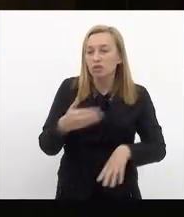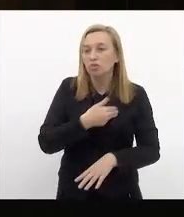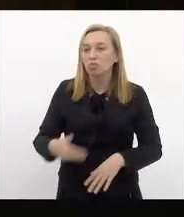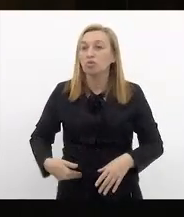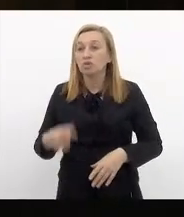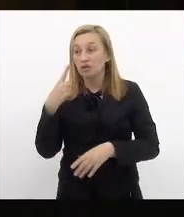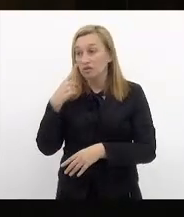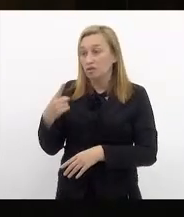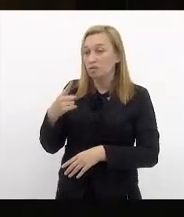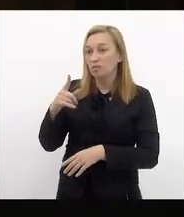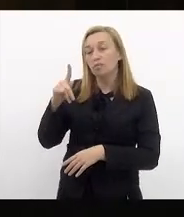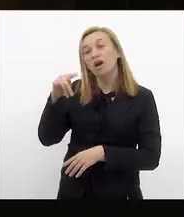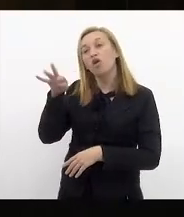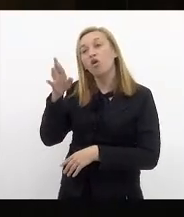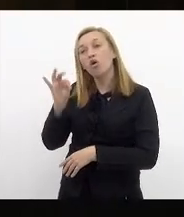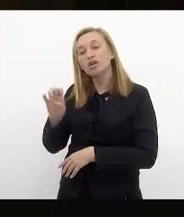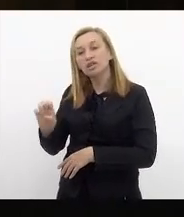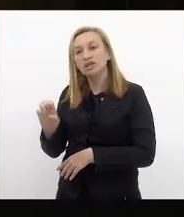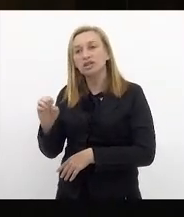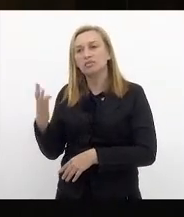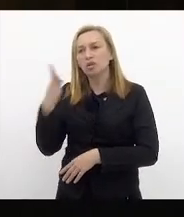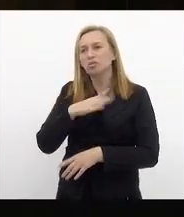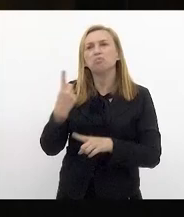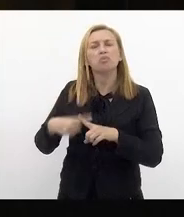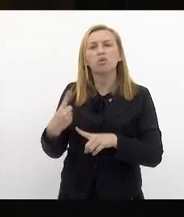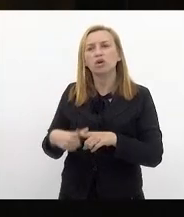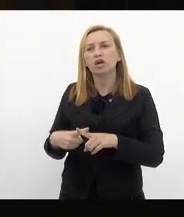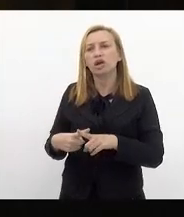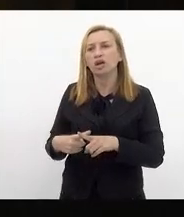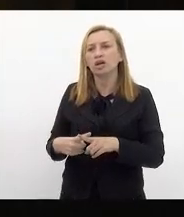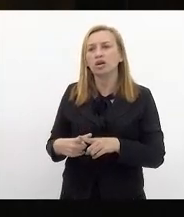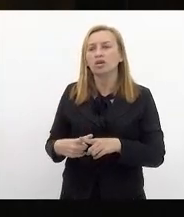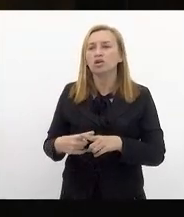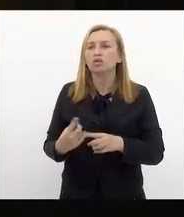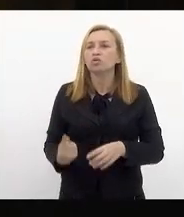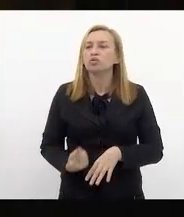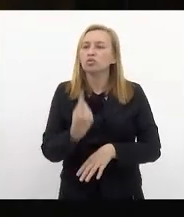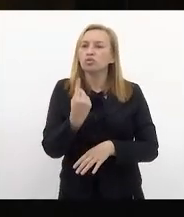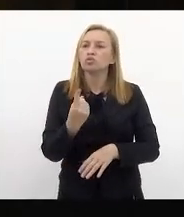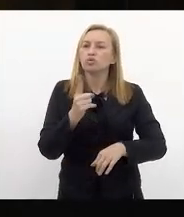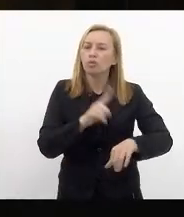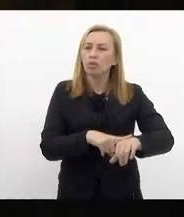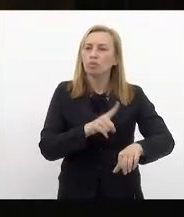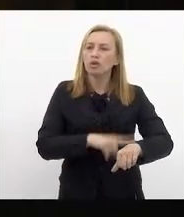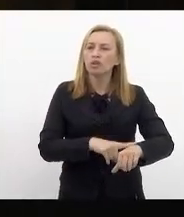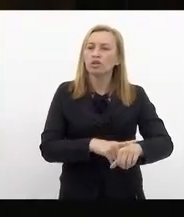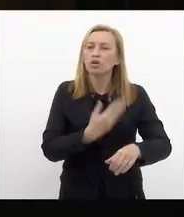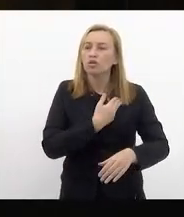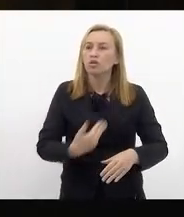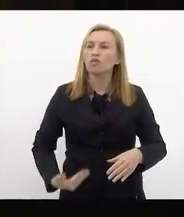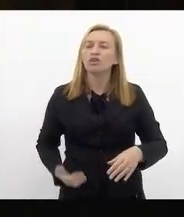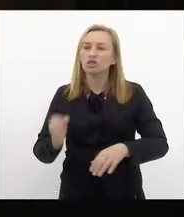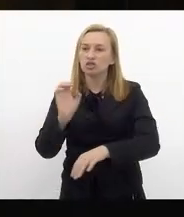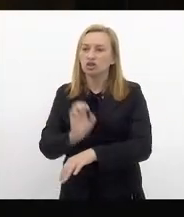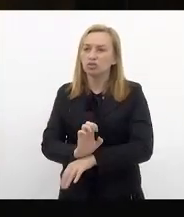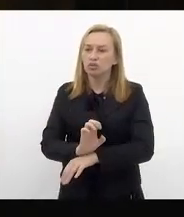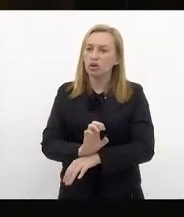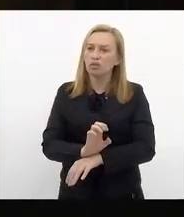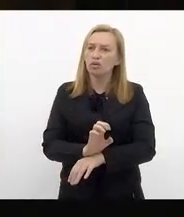maldades. Pacote de maldades porque, de uma tacada só, numa única vez, o governo estadual